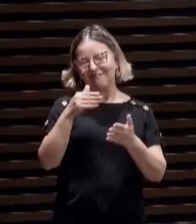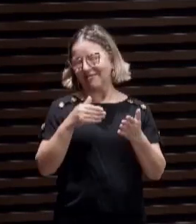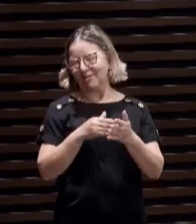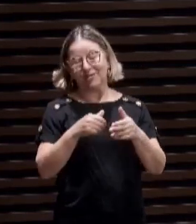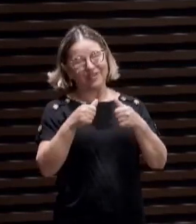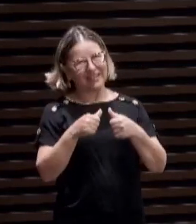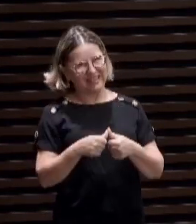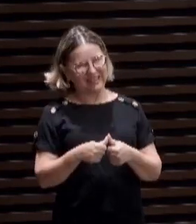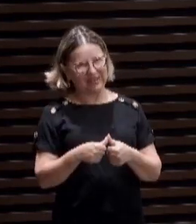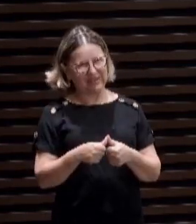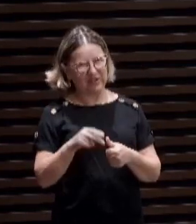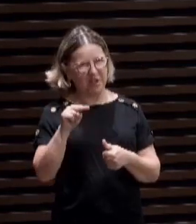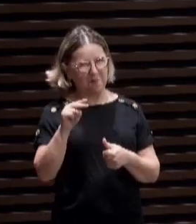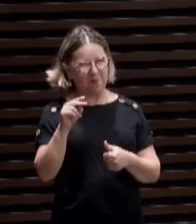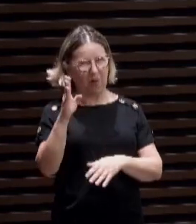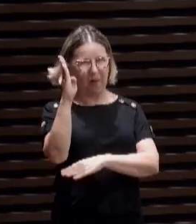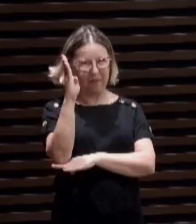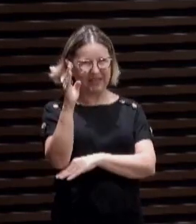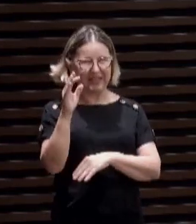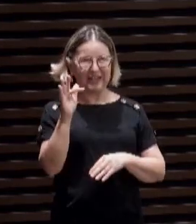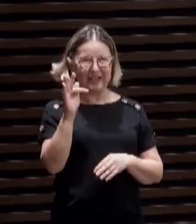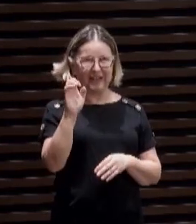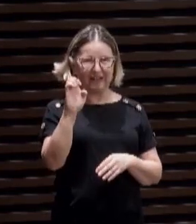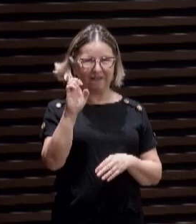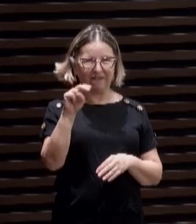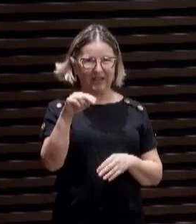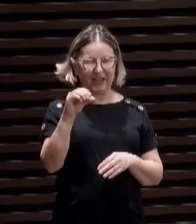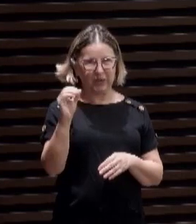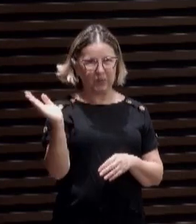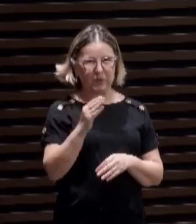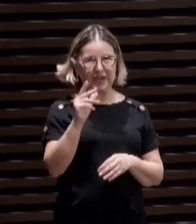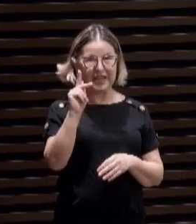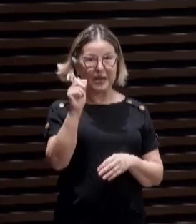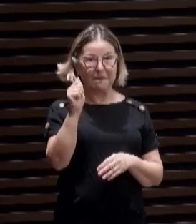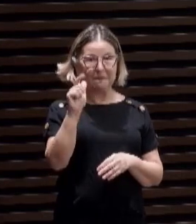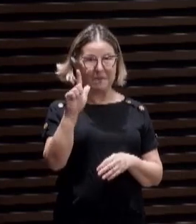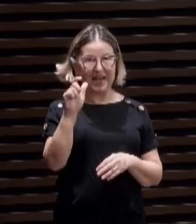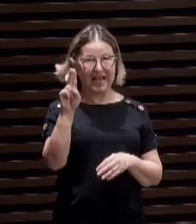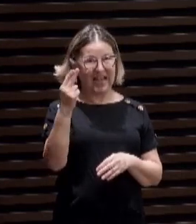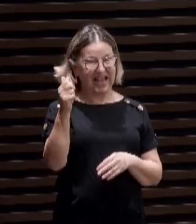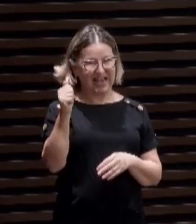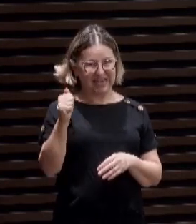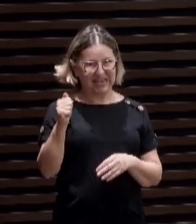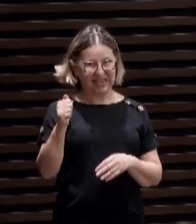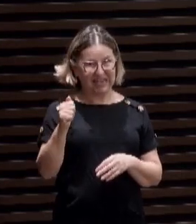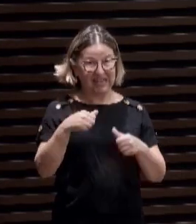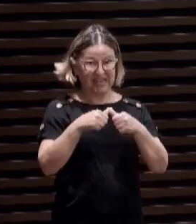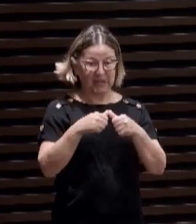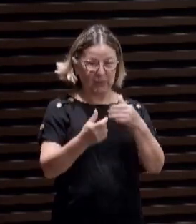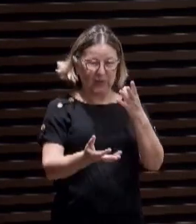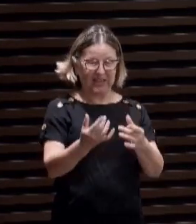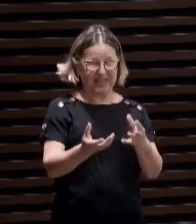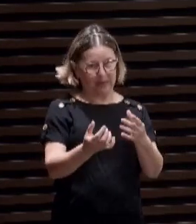considerado madeira, feno, palha, e isso queimará, porque não é motivado